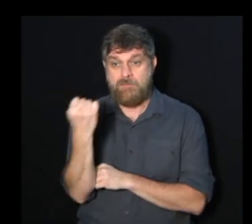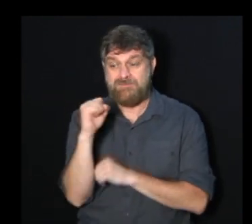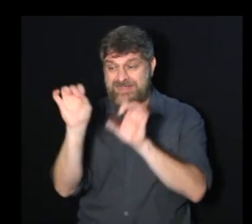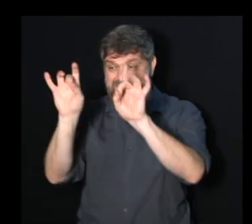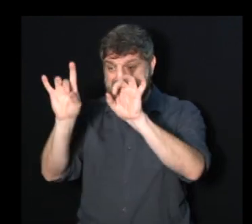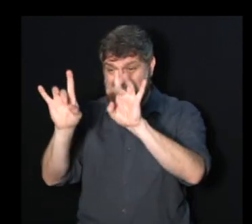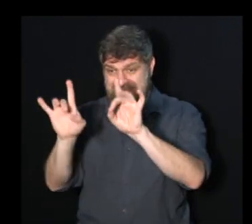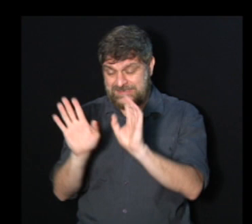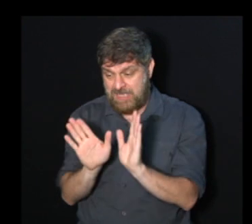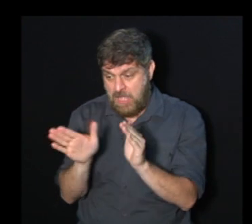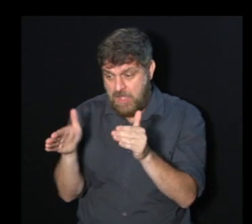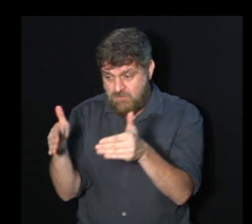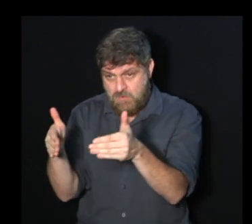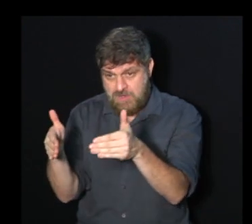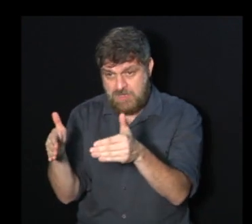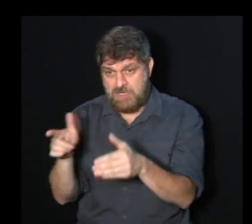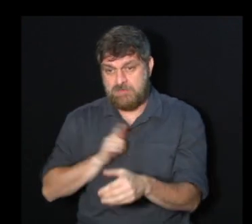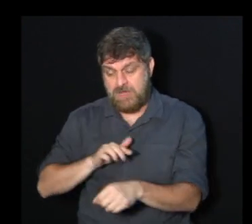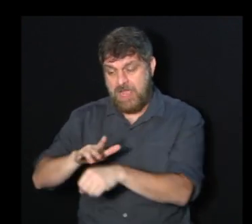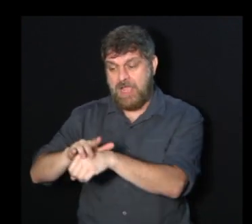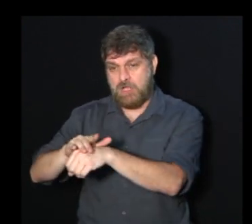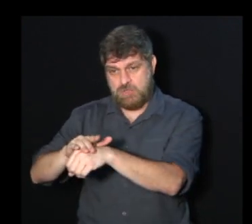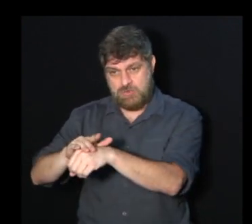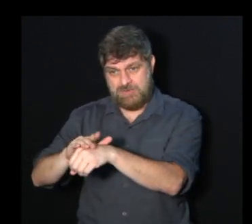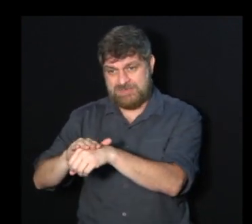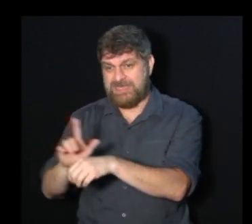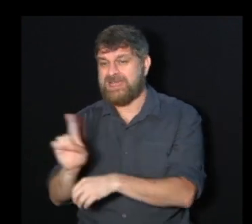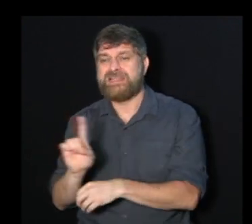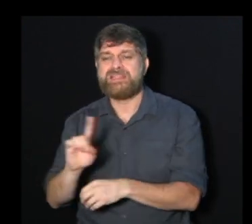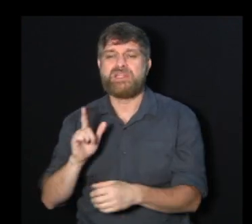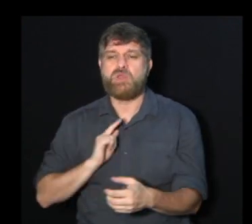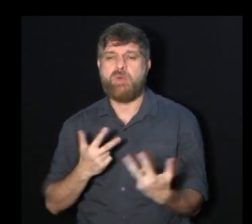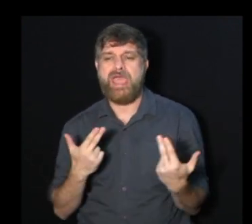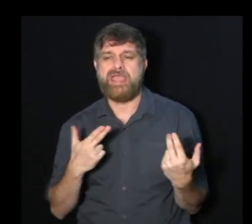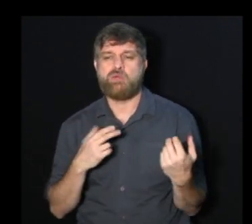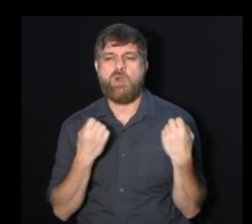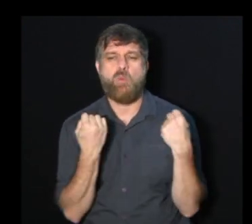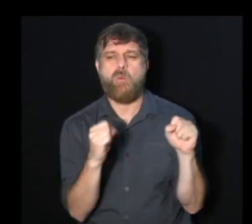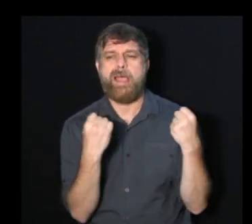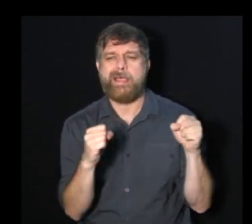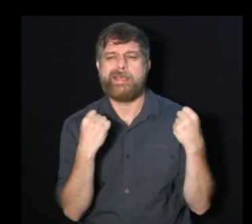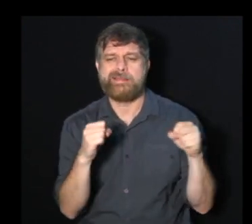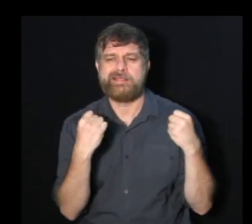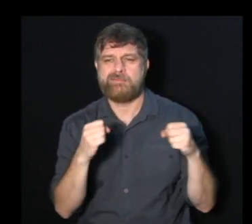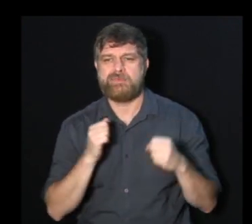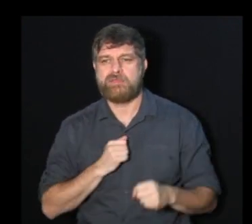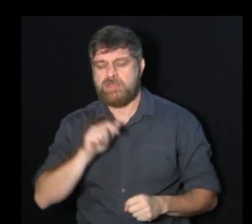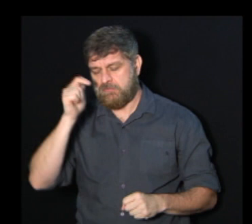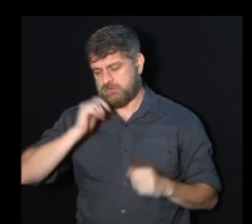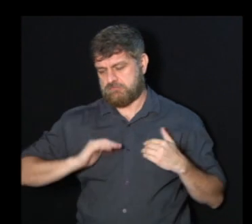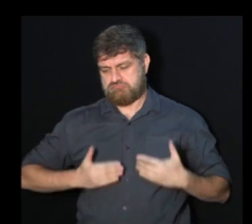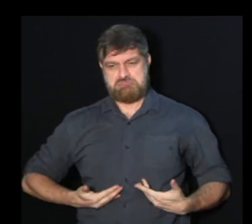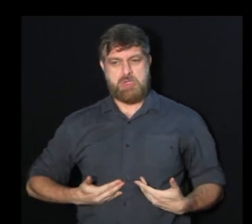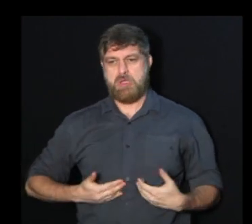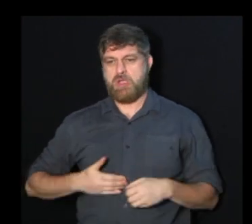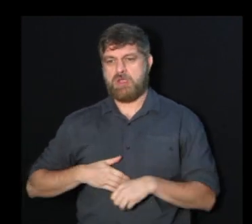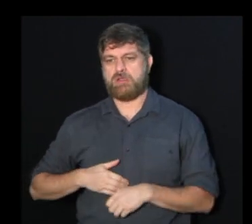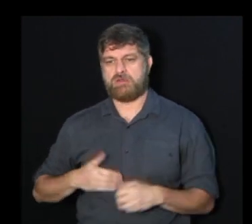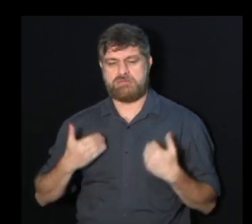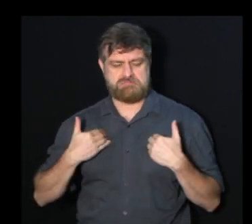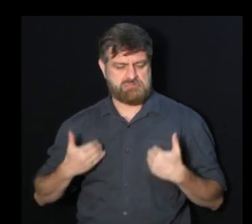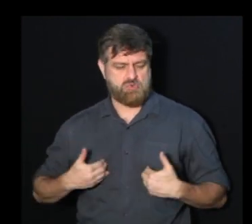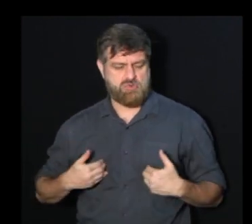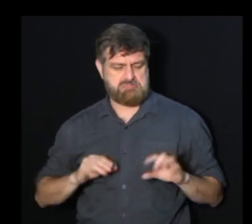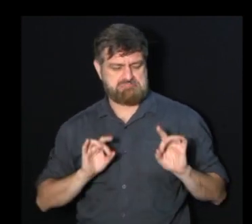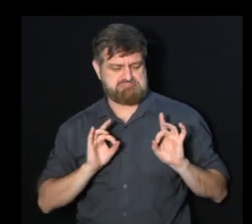exercícios próprios para a patologia, não é academia como quem não tem patologia